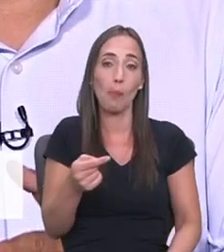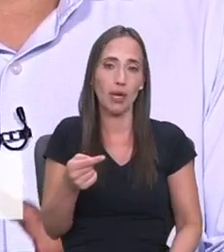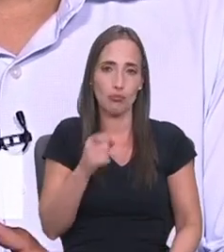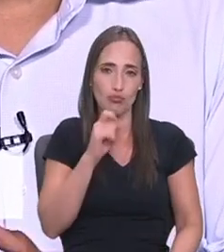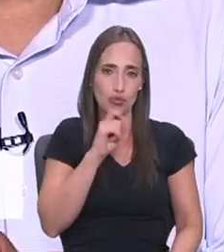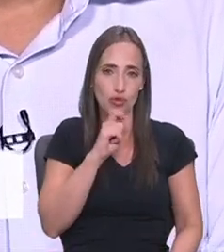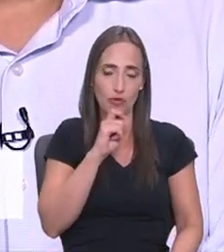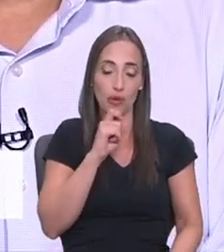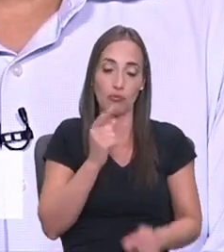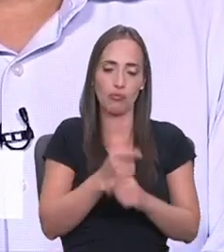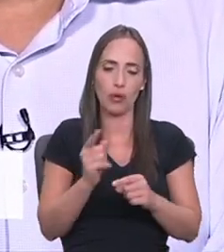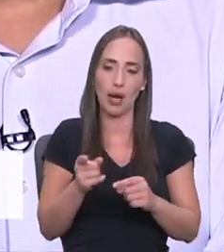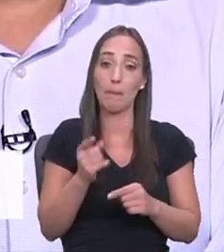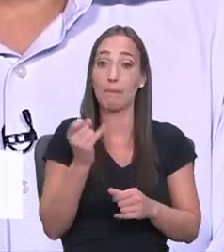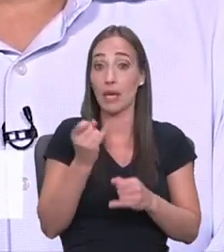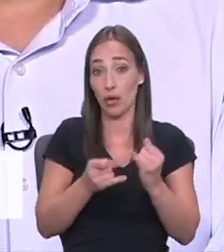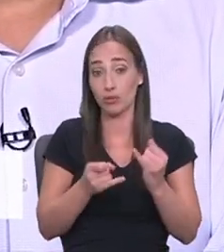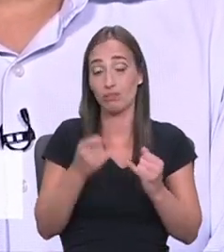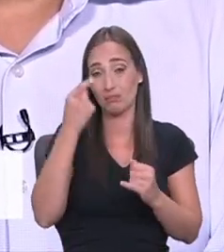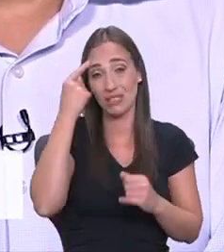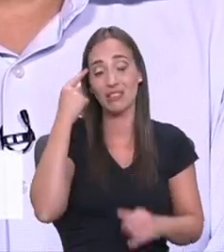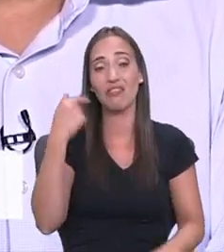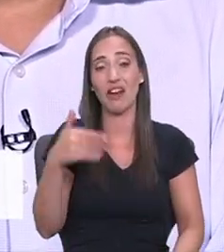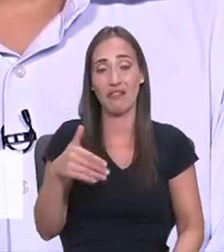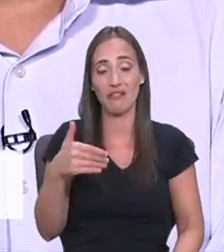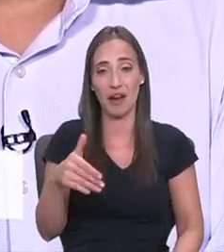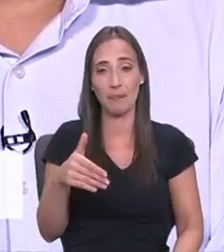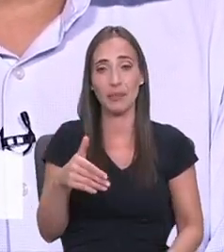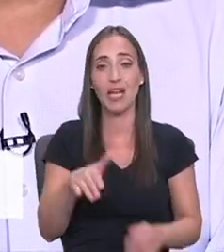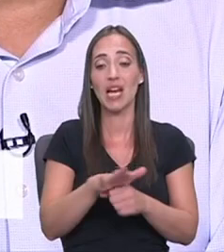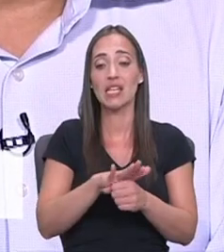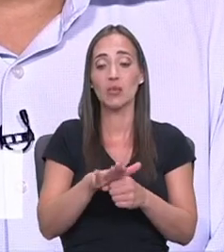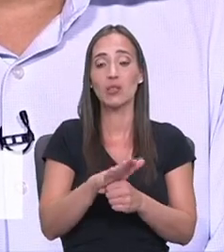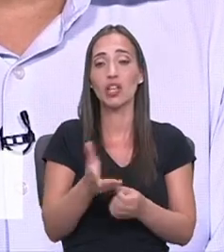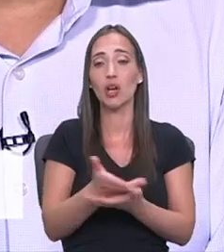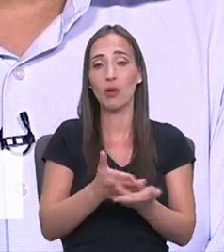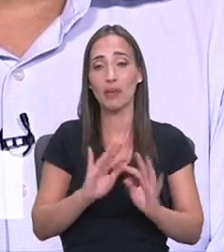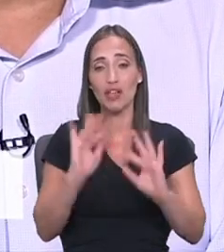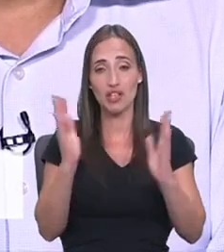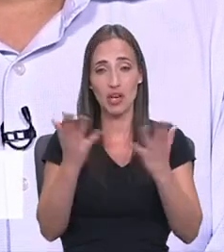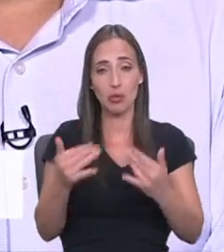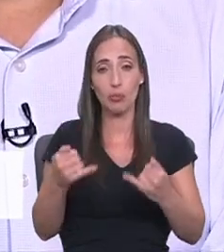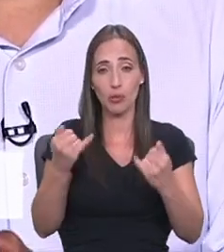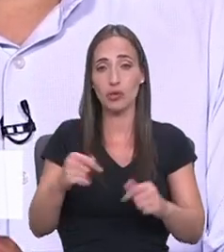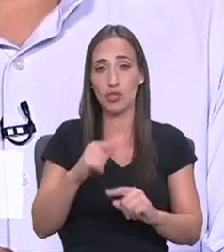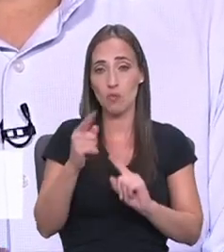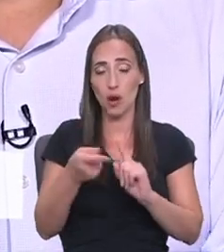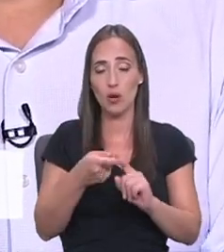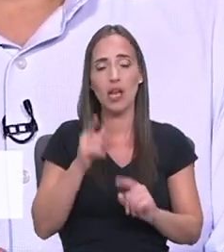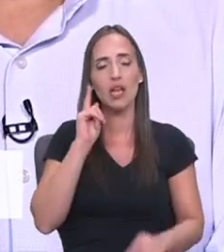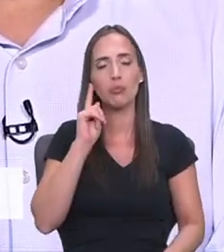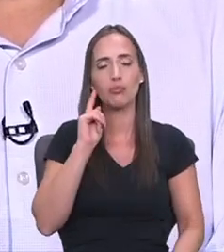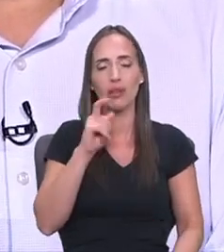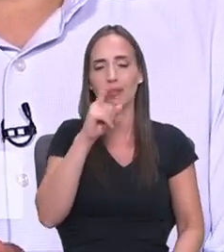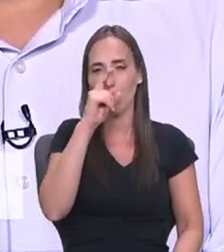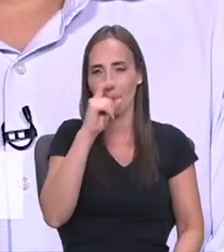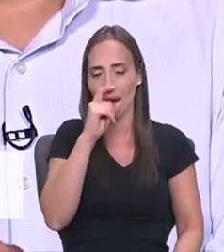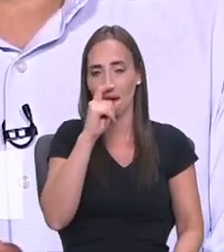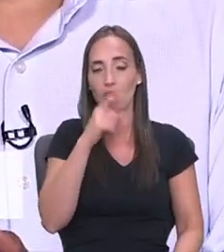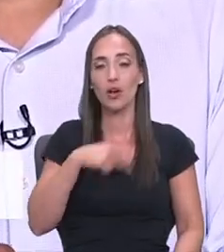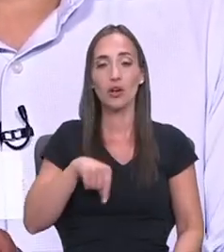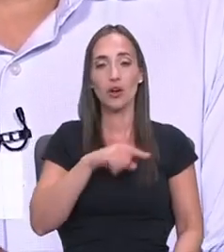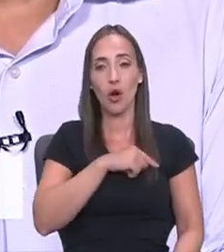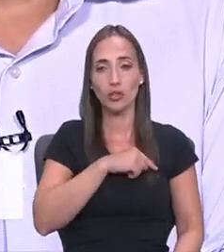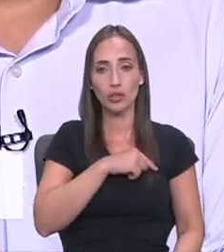enormes perigos que se avizinham para o o cenário macroeconómico do ano que aí vem é bom lembrar que nós tivemos uma